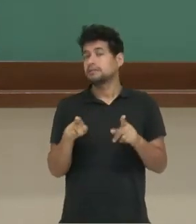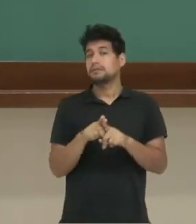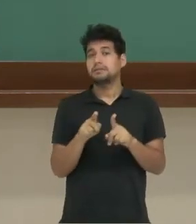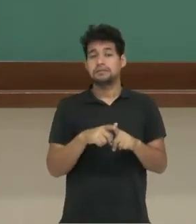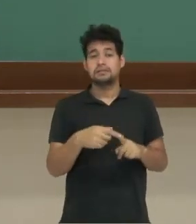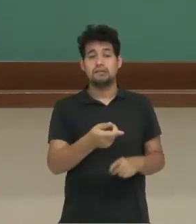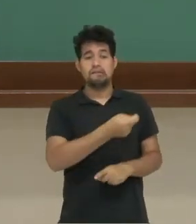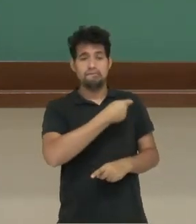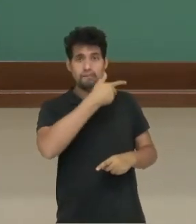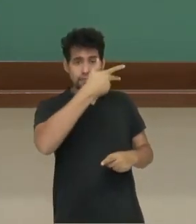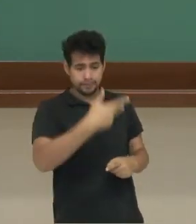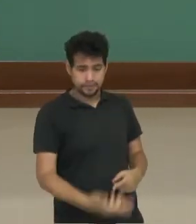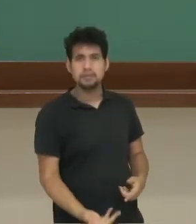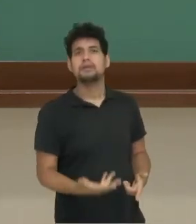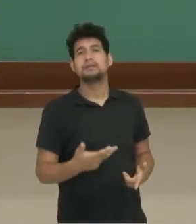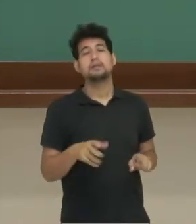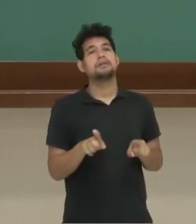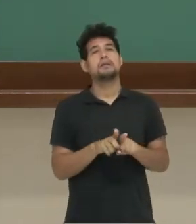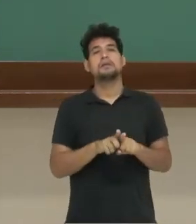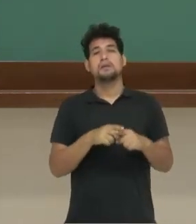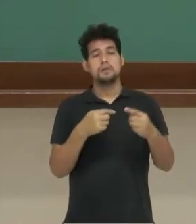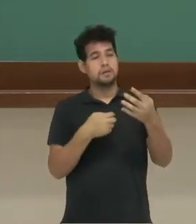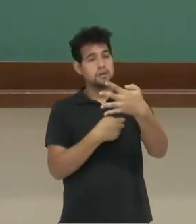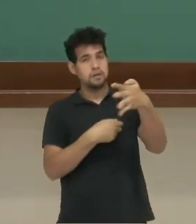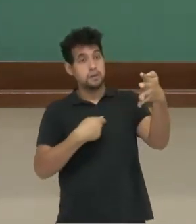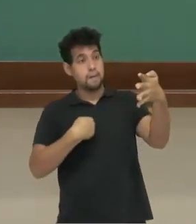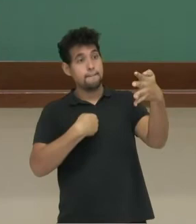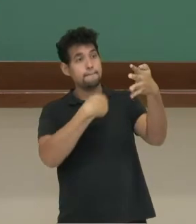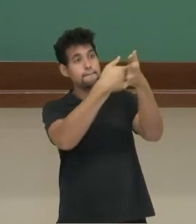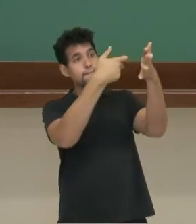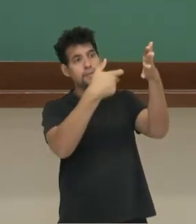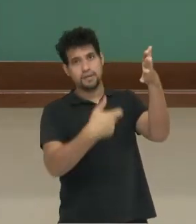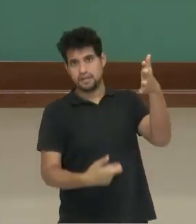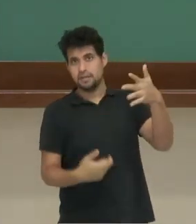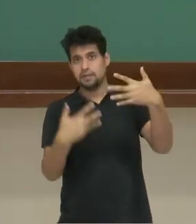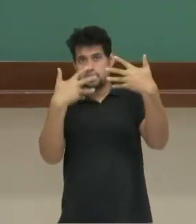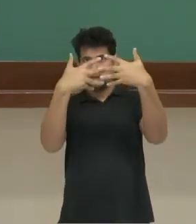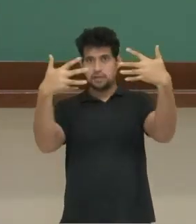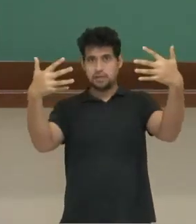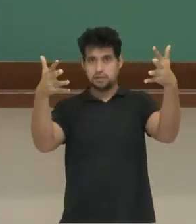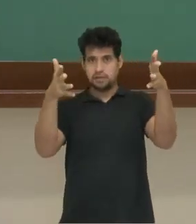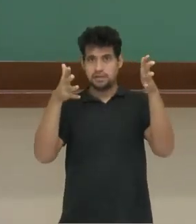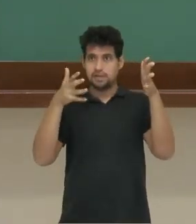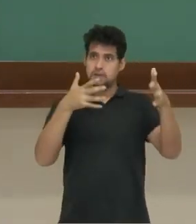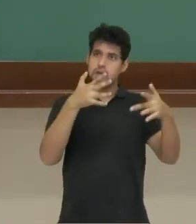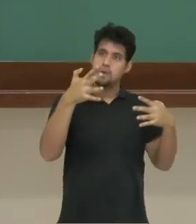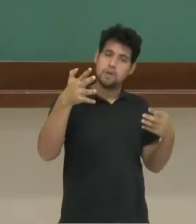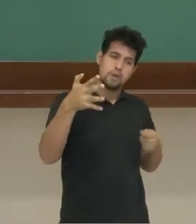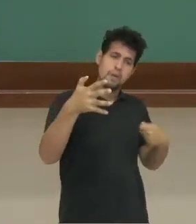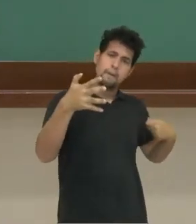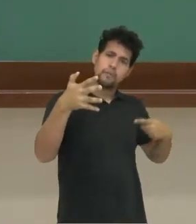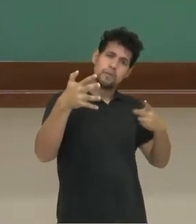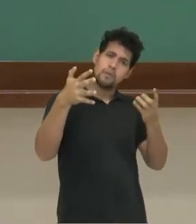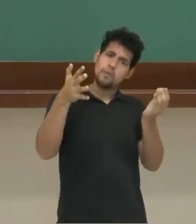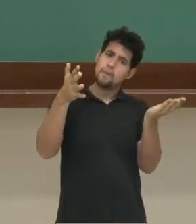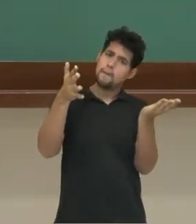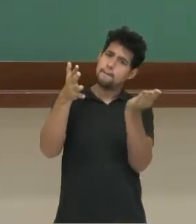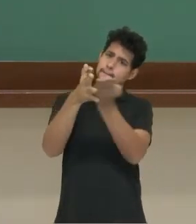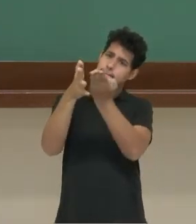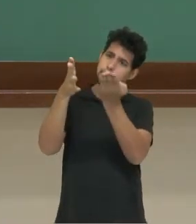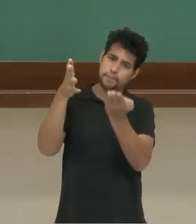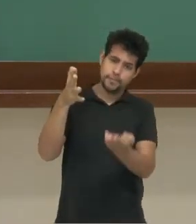soltar o disco, ele acaba batendo na proteção, mantendo a segurança de todas as outras pessoas que